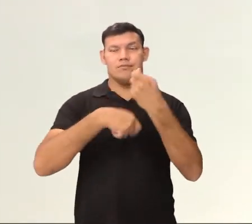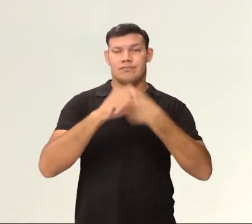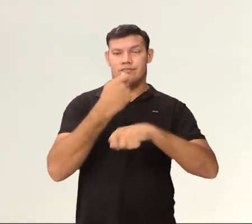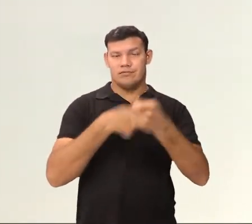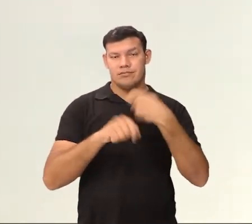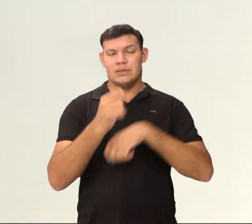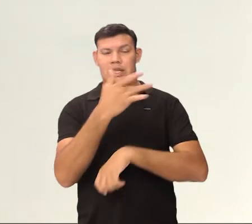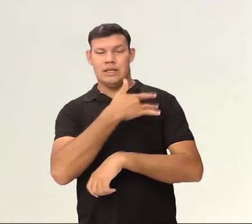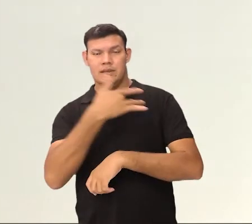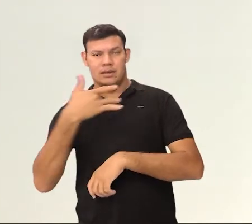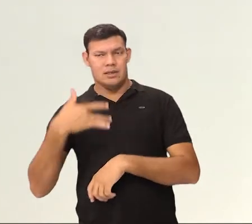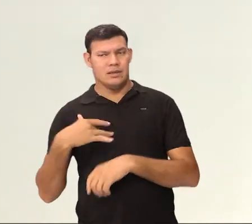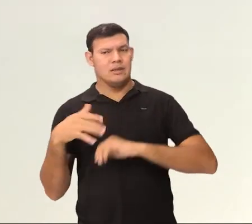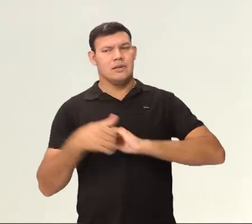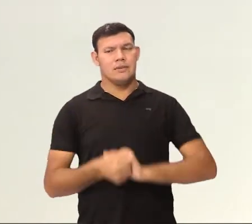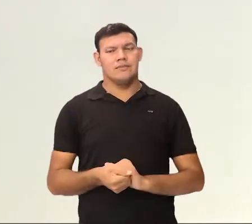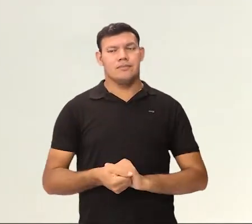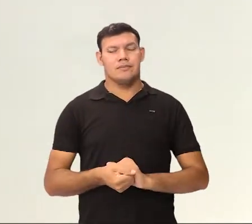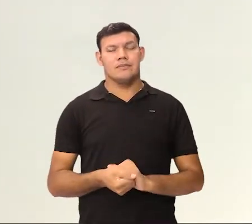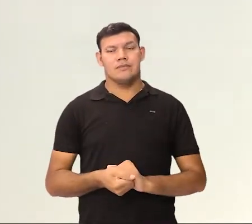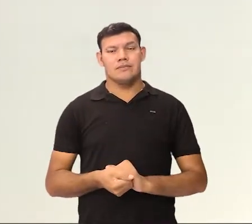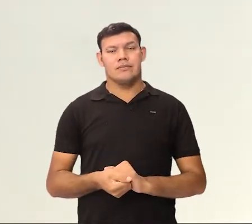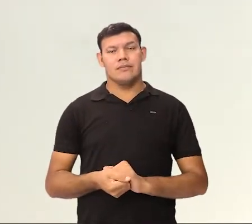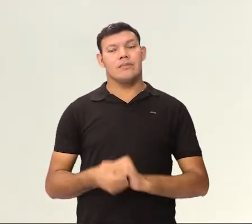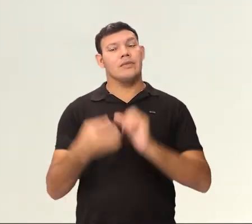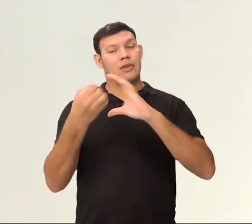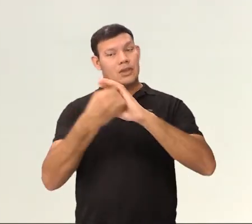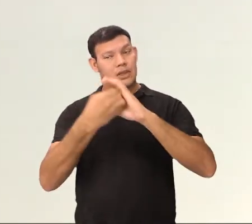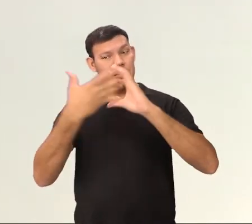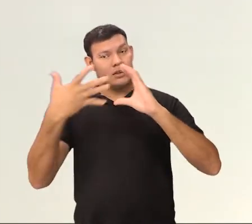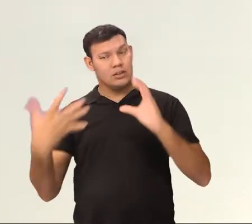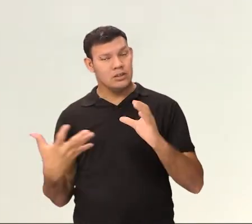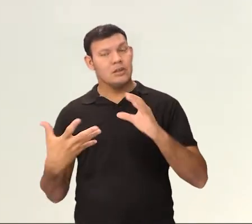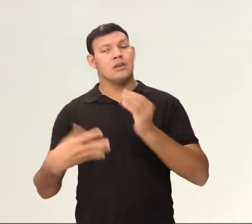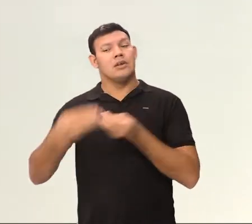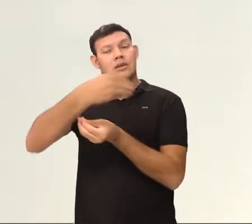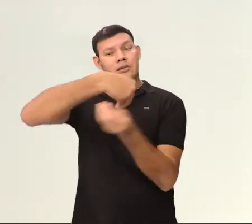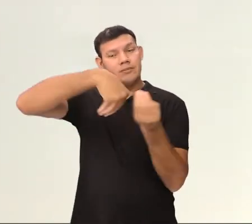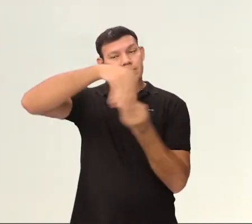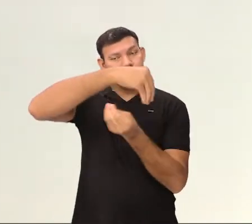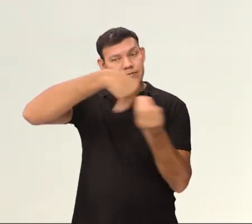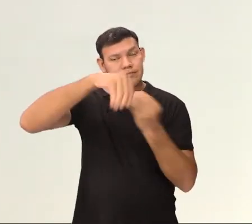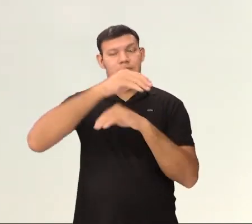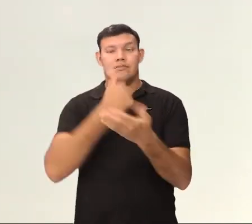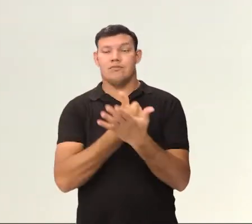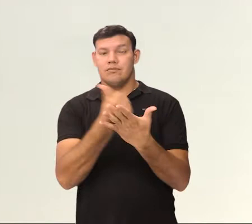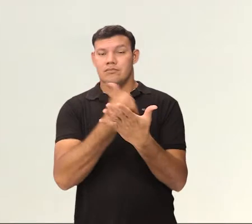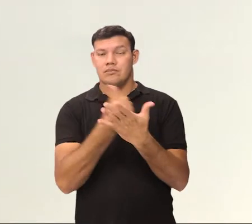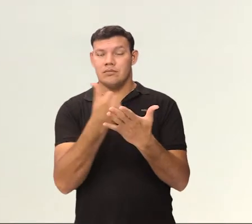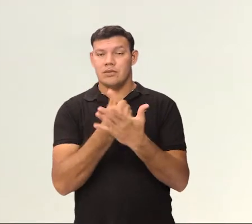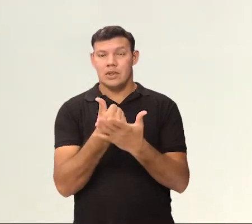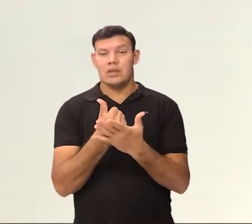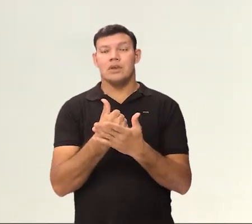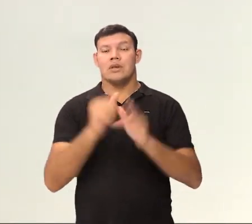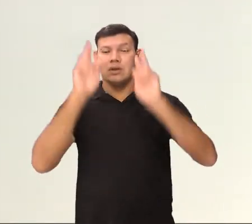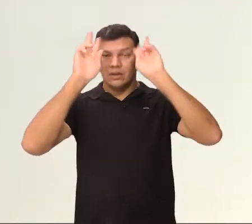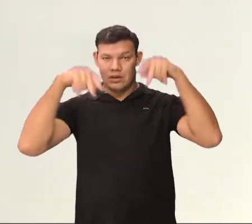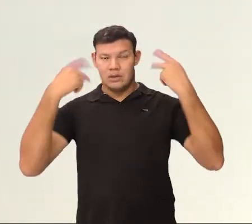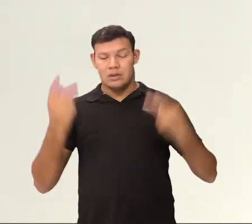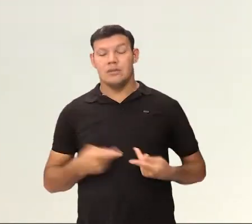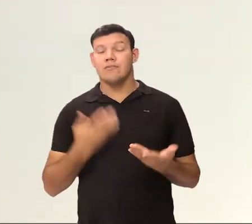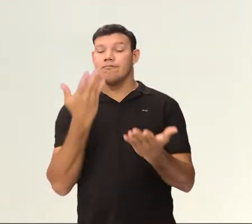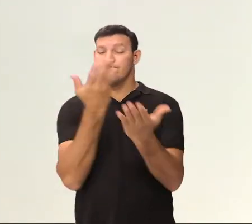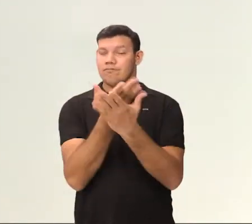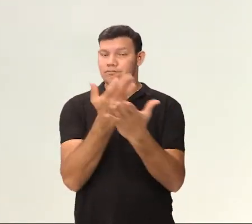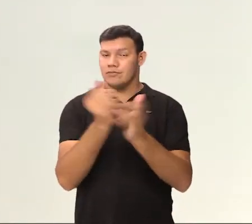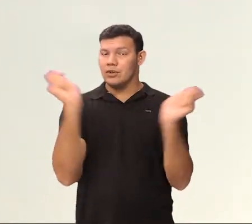a saúde, todas essas características que envolvem, dinamizam a ação humana, elas são estudadas para